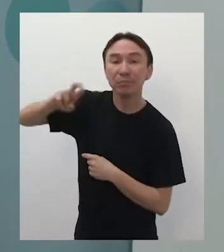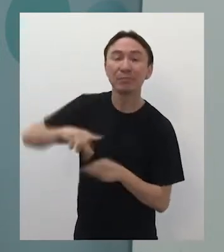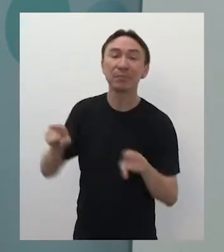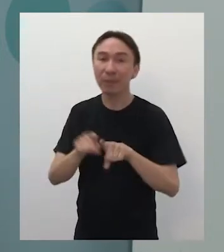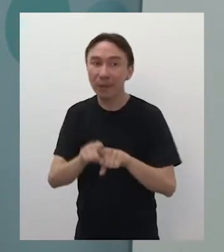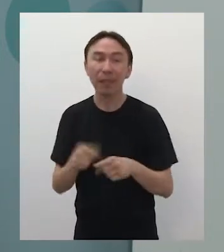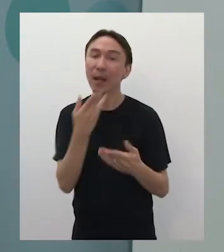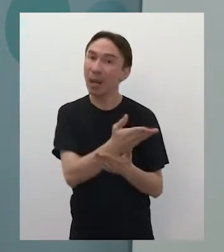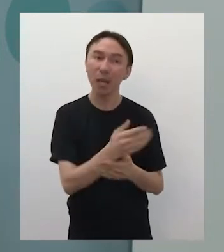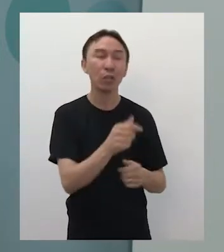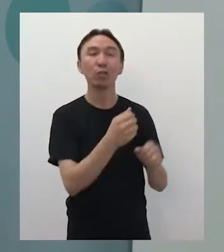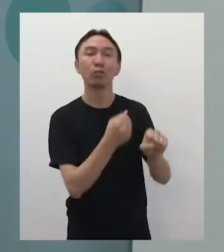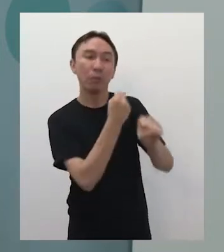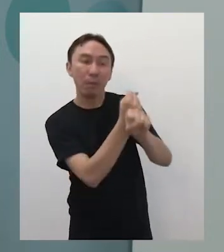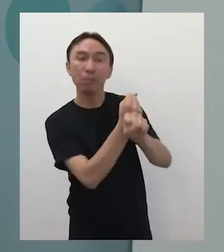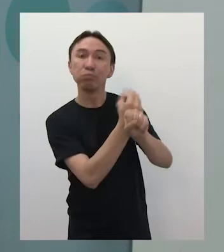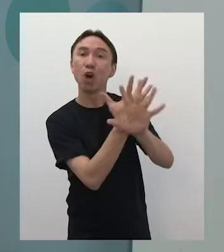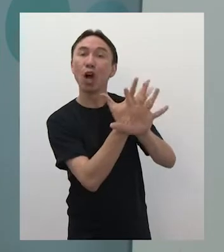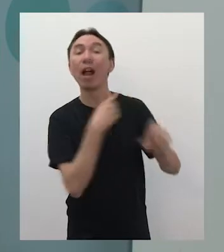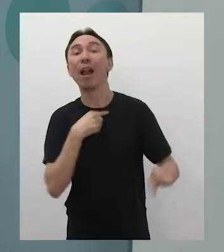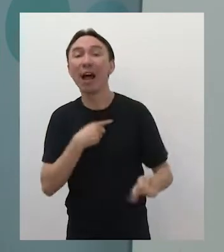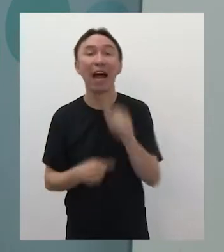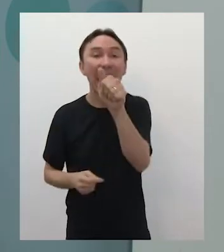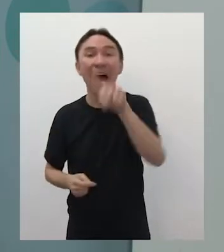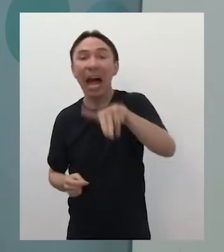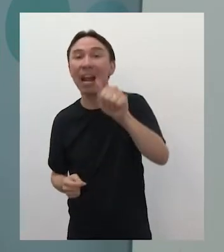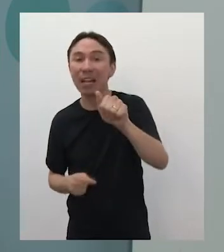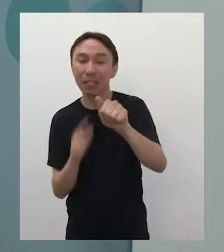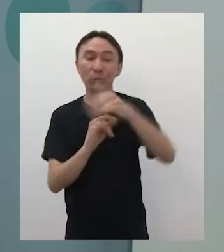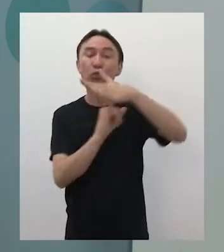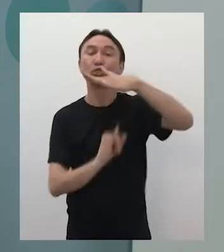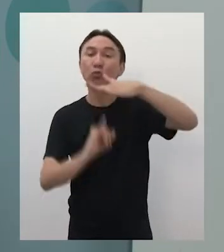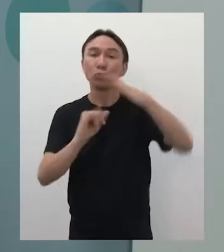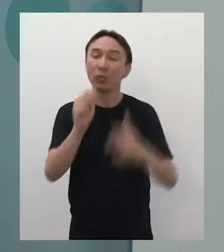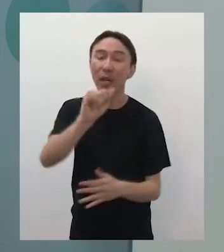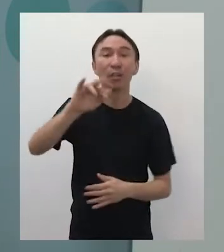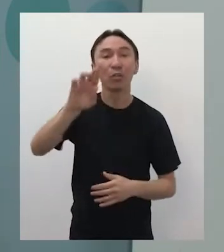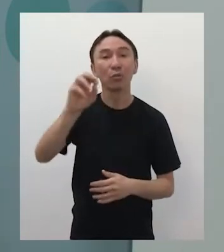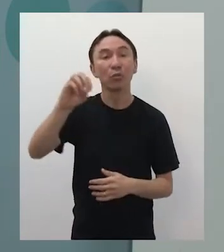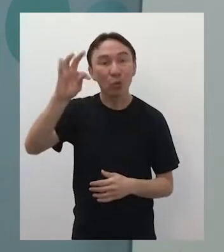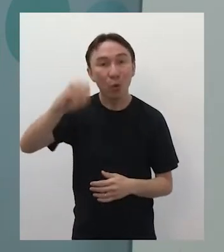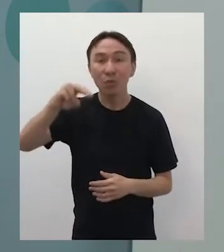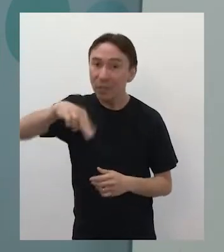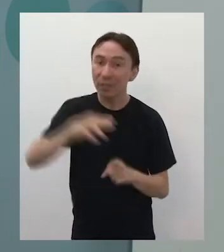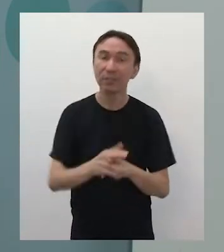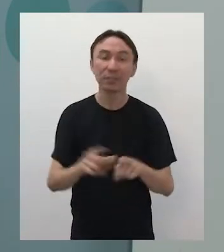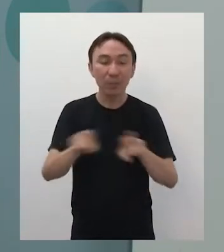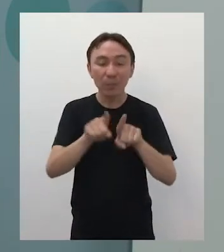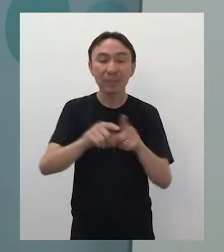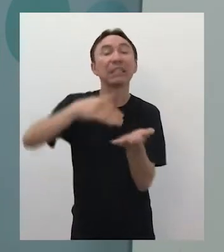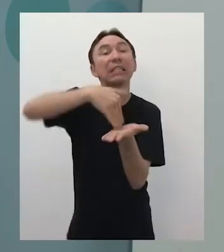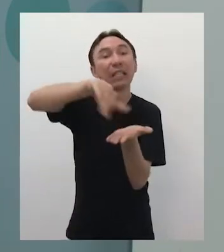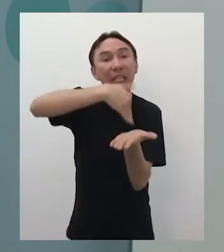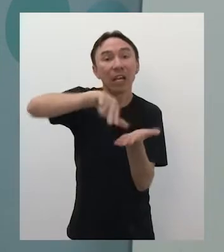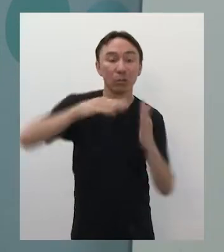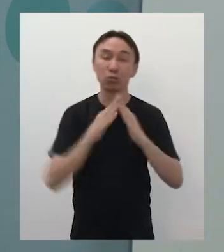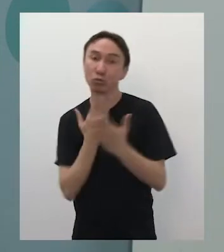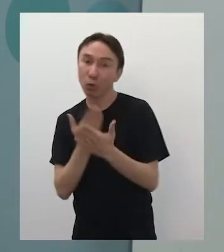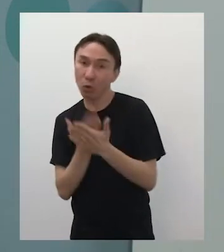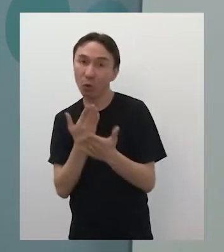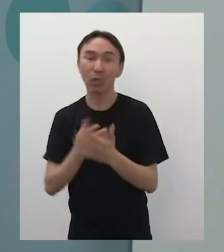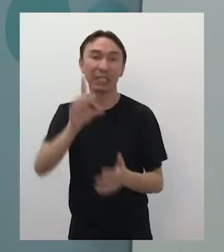professora Tânia Gomes, que atua na EFAP e que acompanhará as interações via chat. E a participação remota